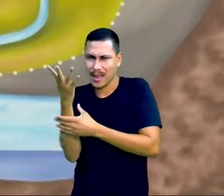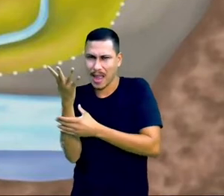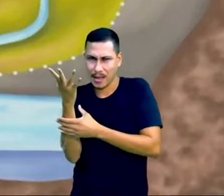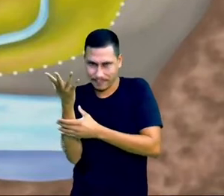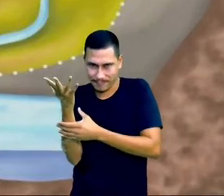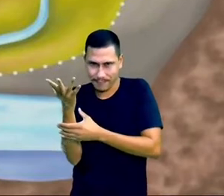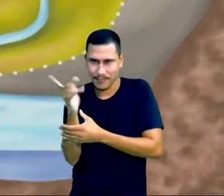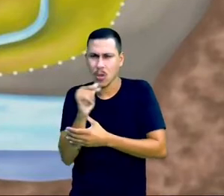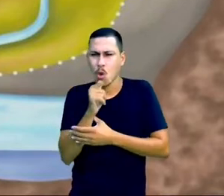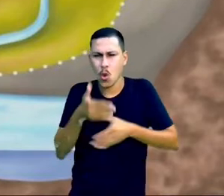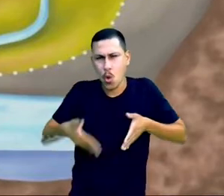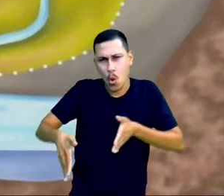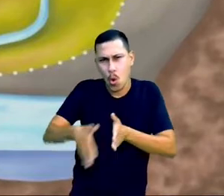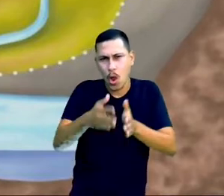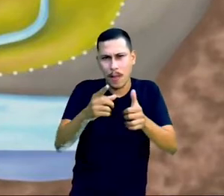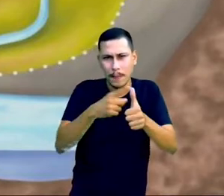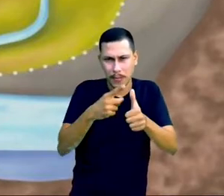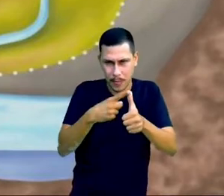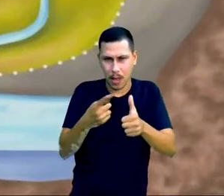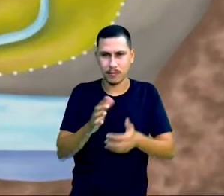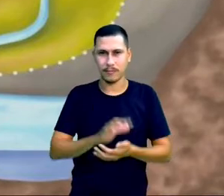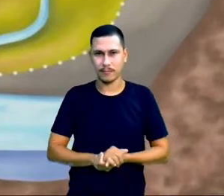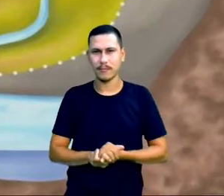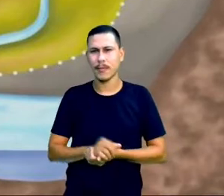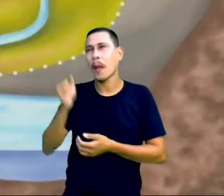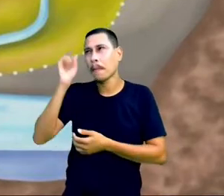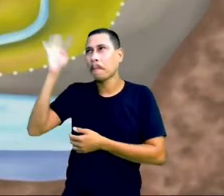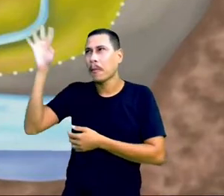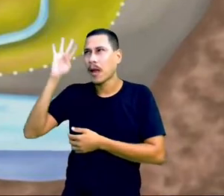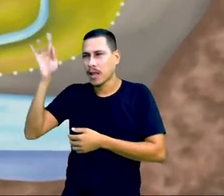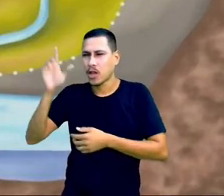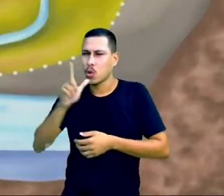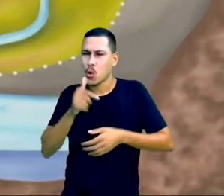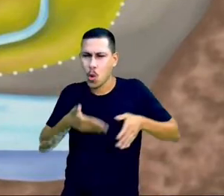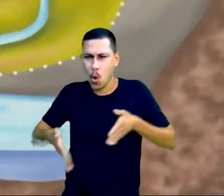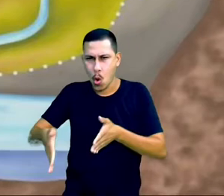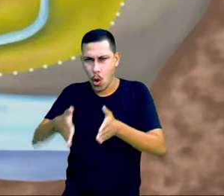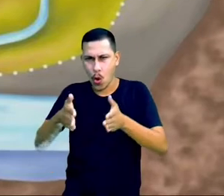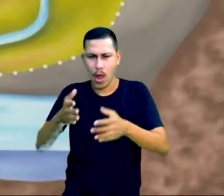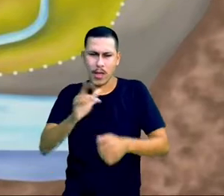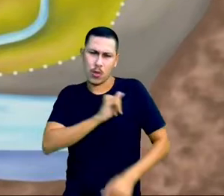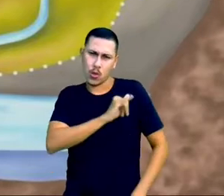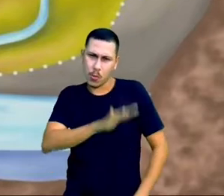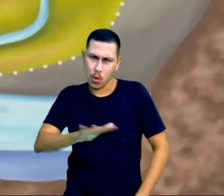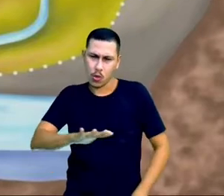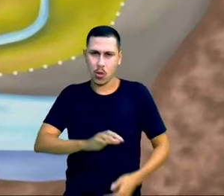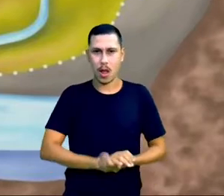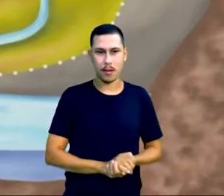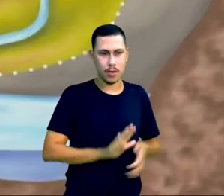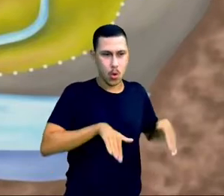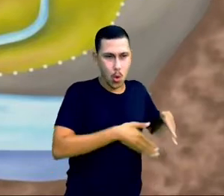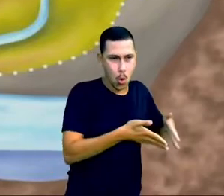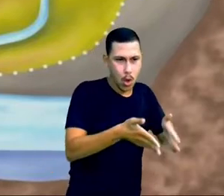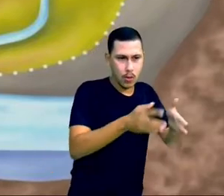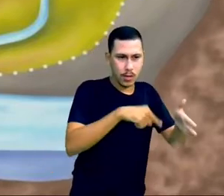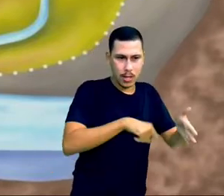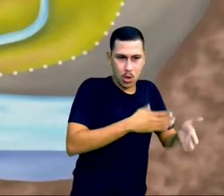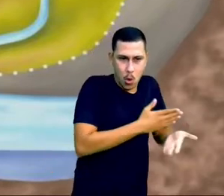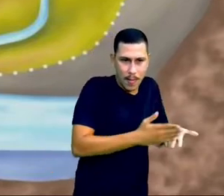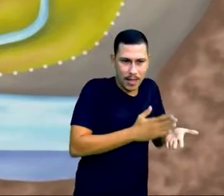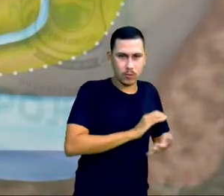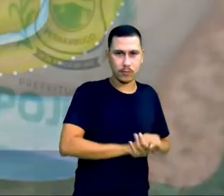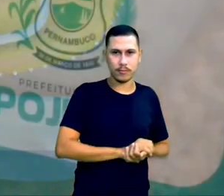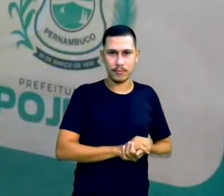fazer de conta aqui que a gente está vendo o rio Ipojuca, certo? Forma o rio principal, os seus afluentes, que